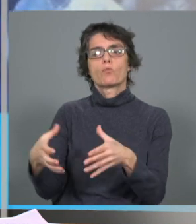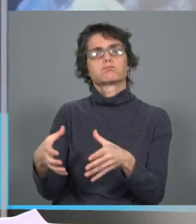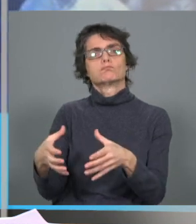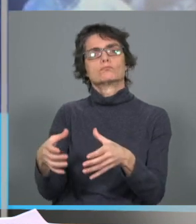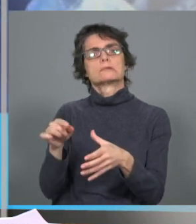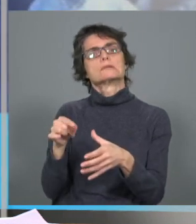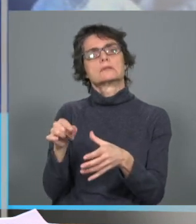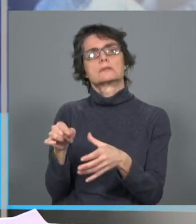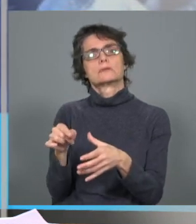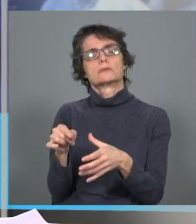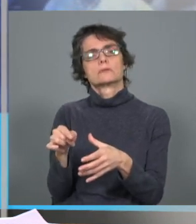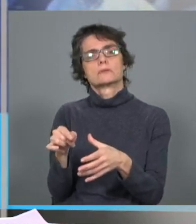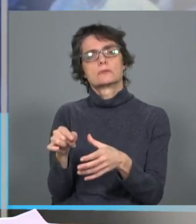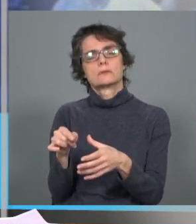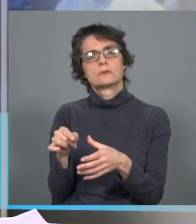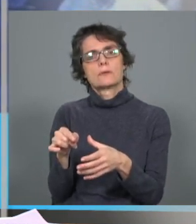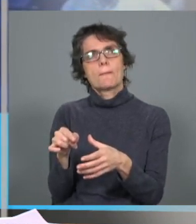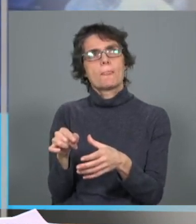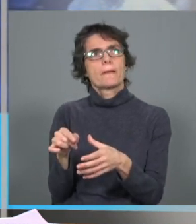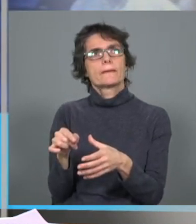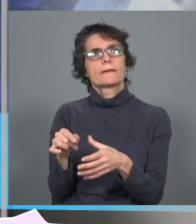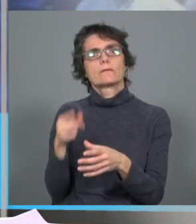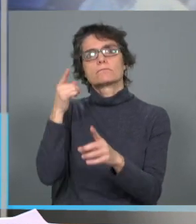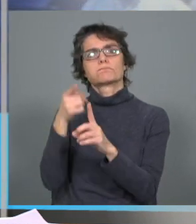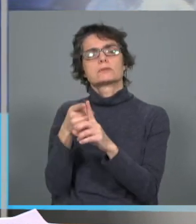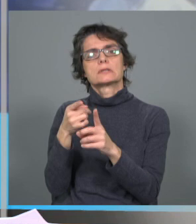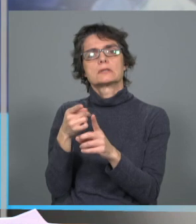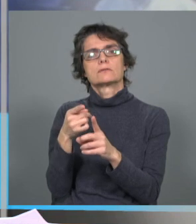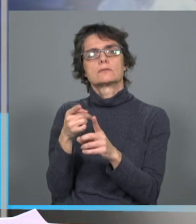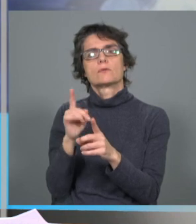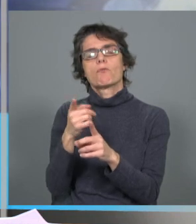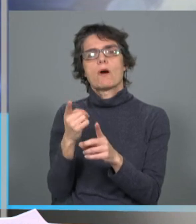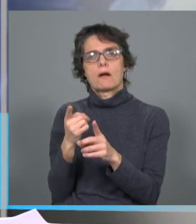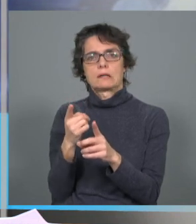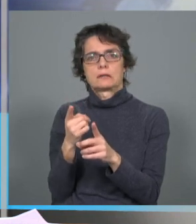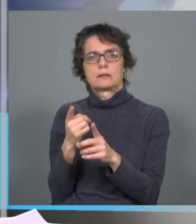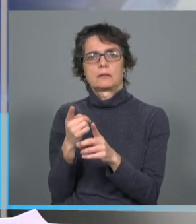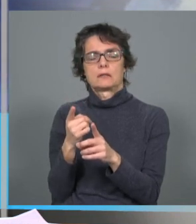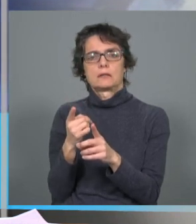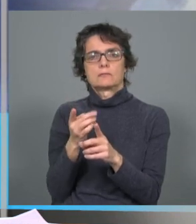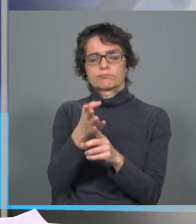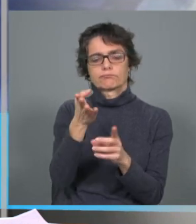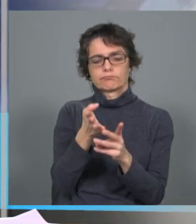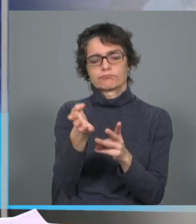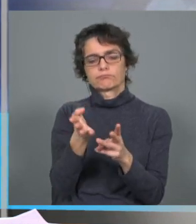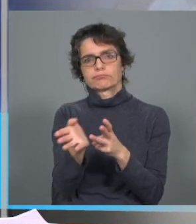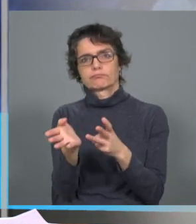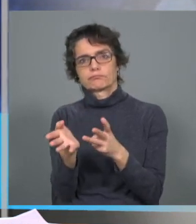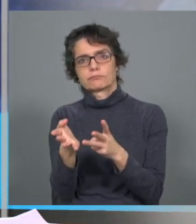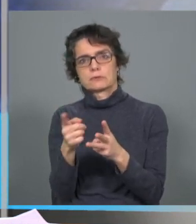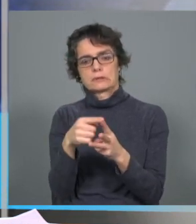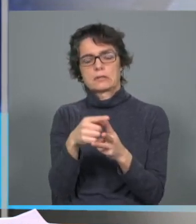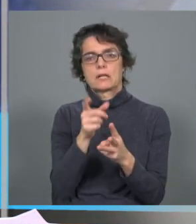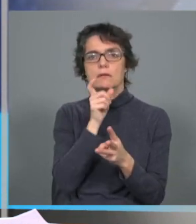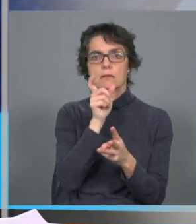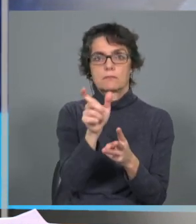se junta para a comunidade cristã tem estes três polos, não é? Quer dizer, é a